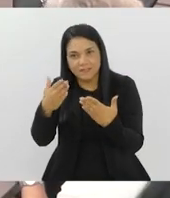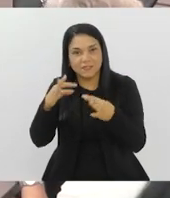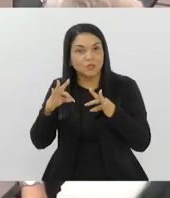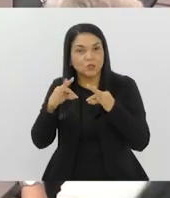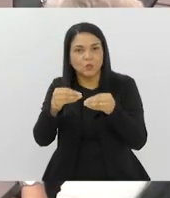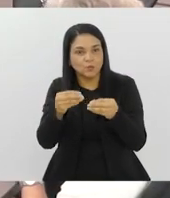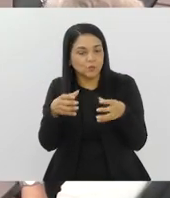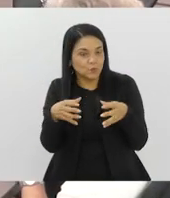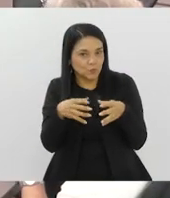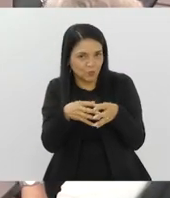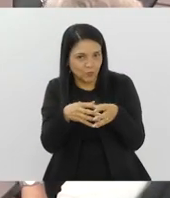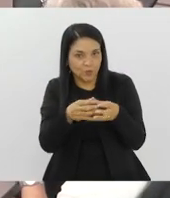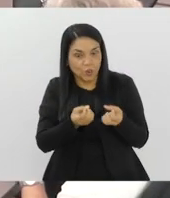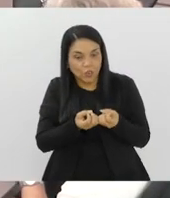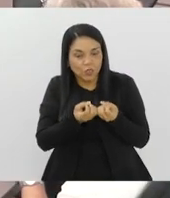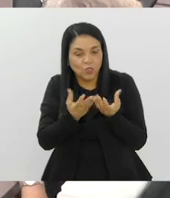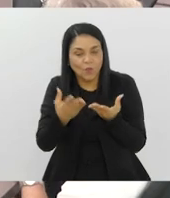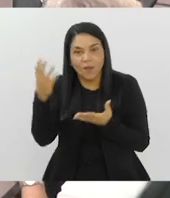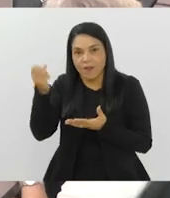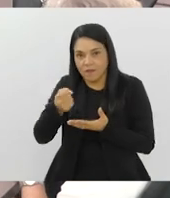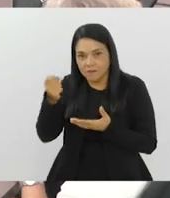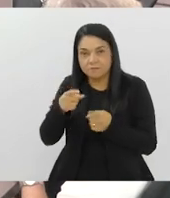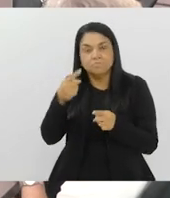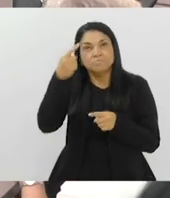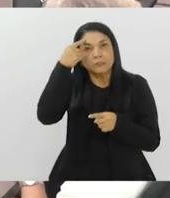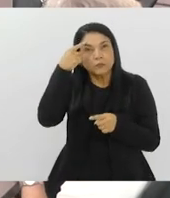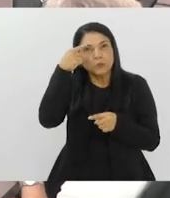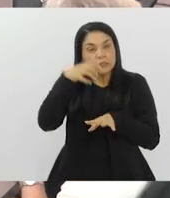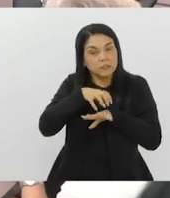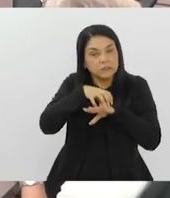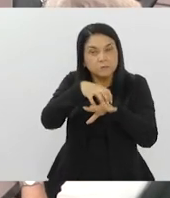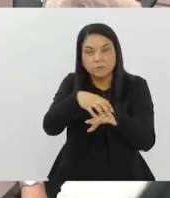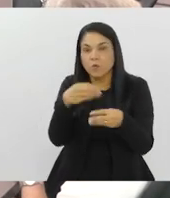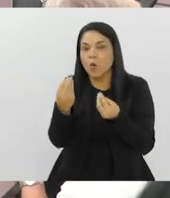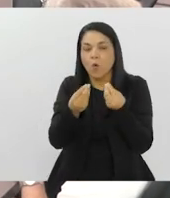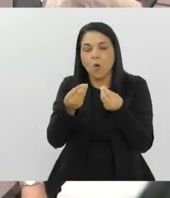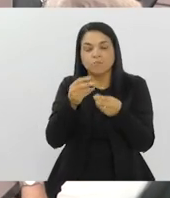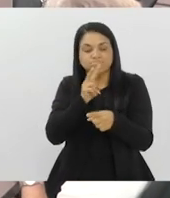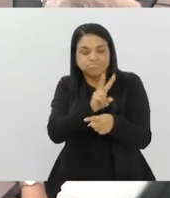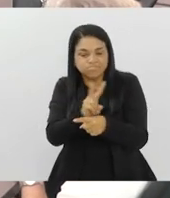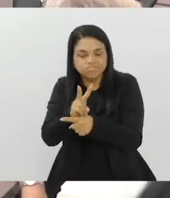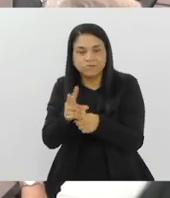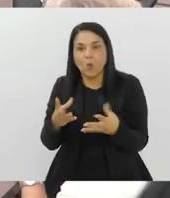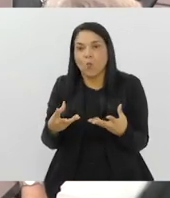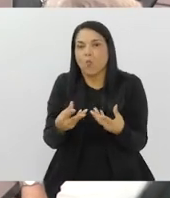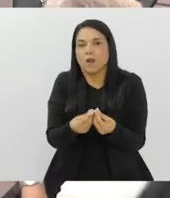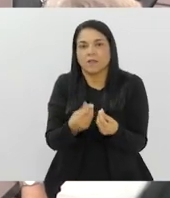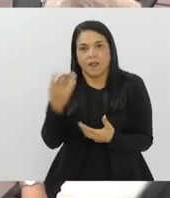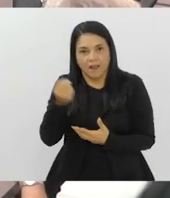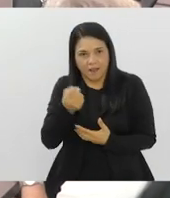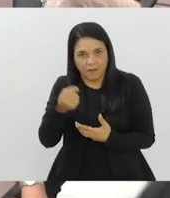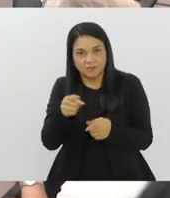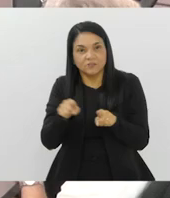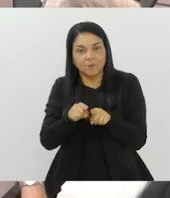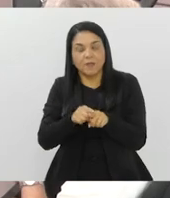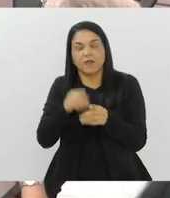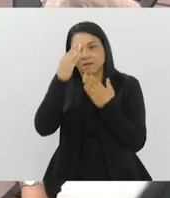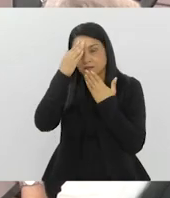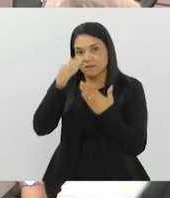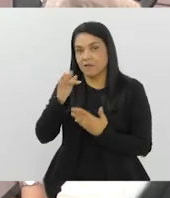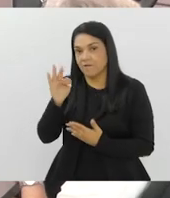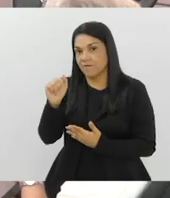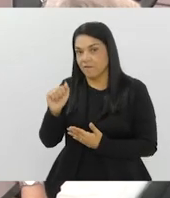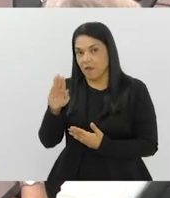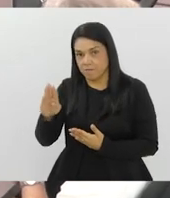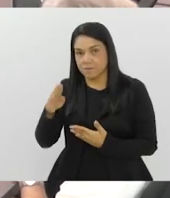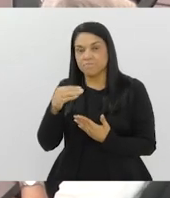leite, a gente pensou em meios de transporte para conservar a qualidade do leite e agradecer a FAB, que fez o transporte. Então, já